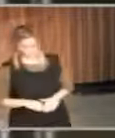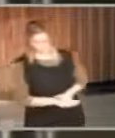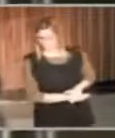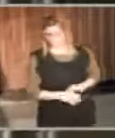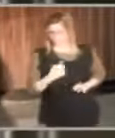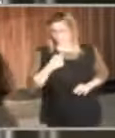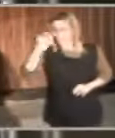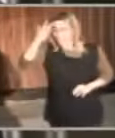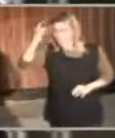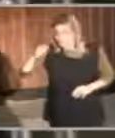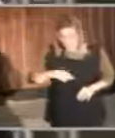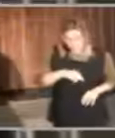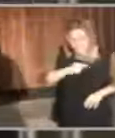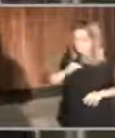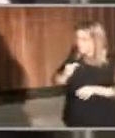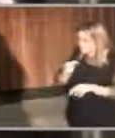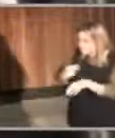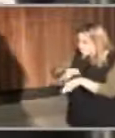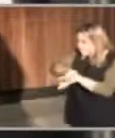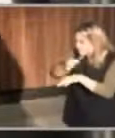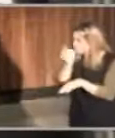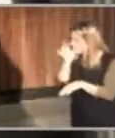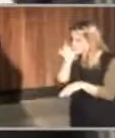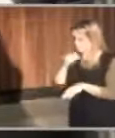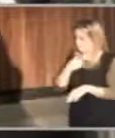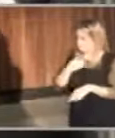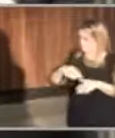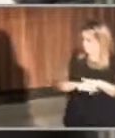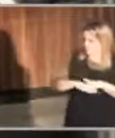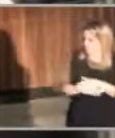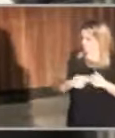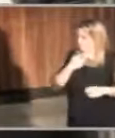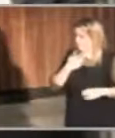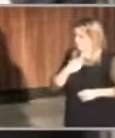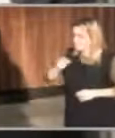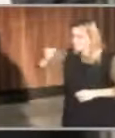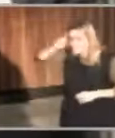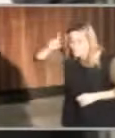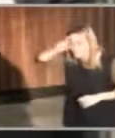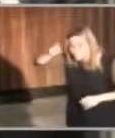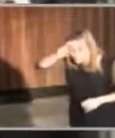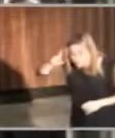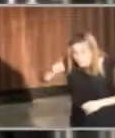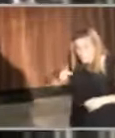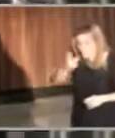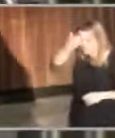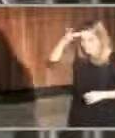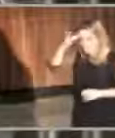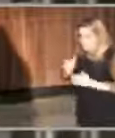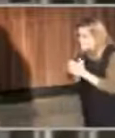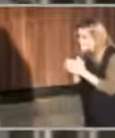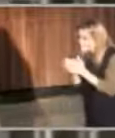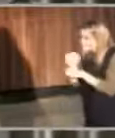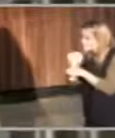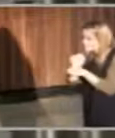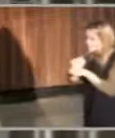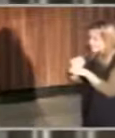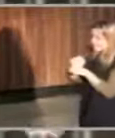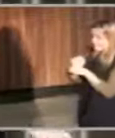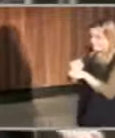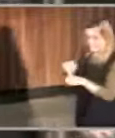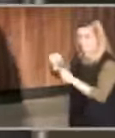por milagre de Deus e eles viam o milagre de Deus todo dia e a família era aquela que dizia vem